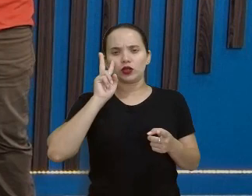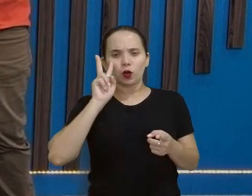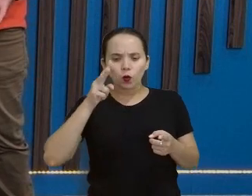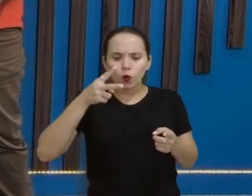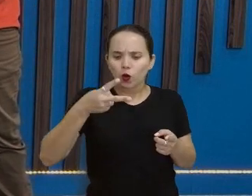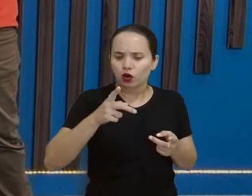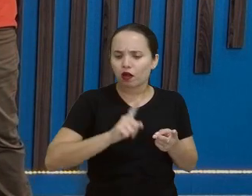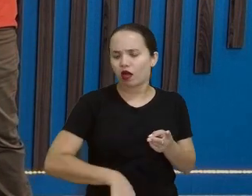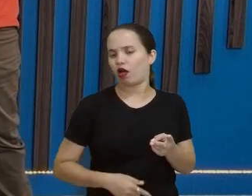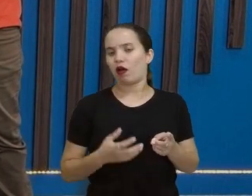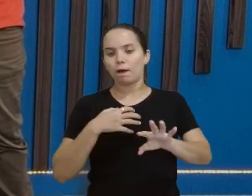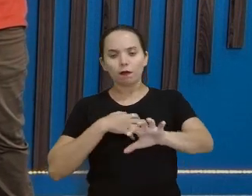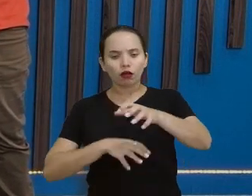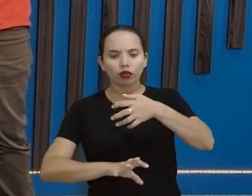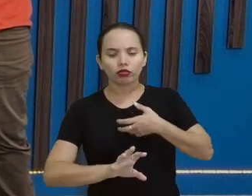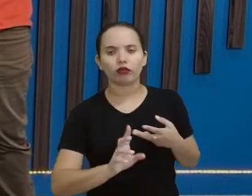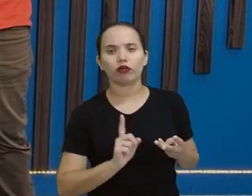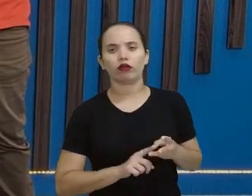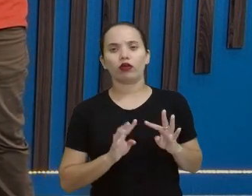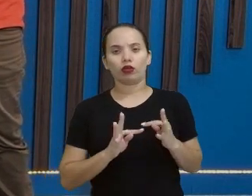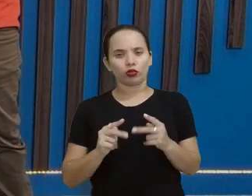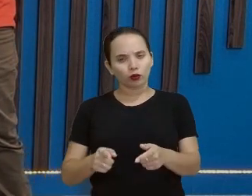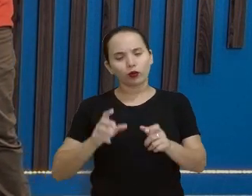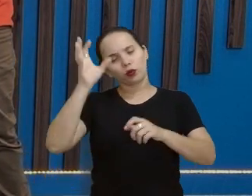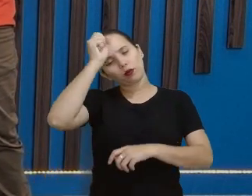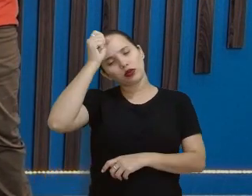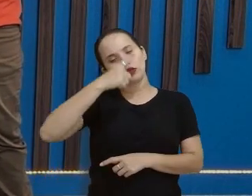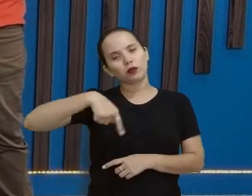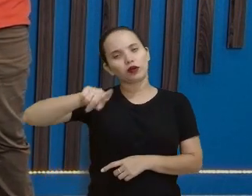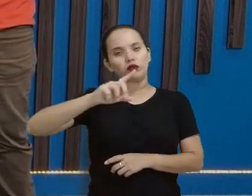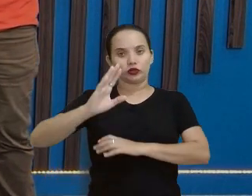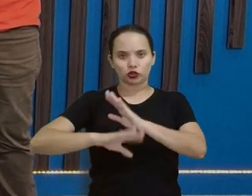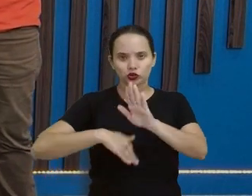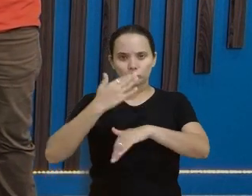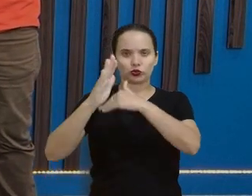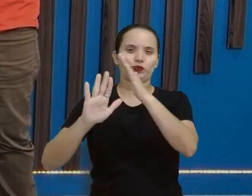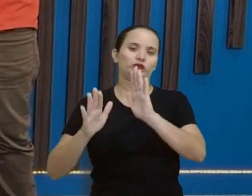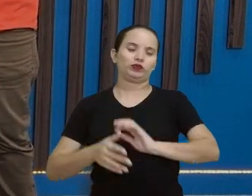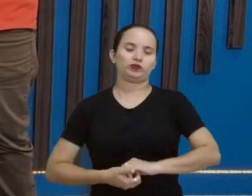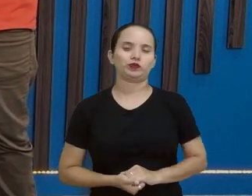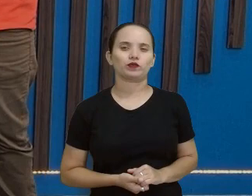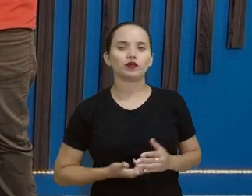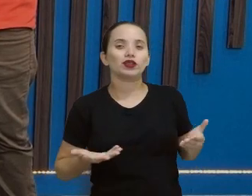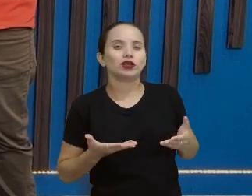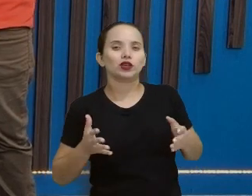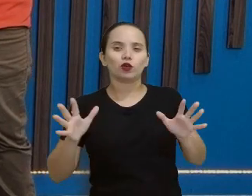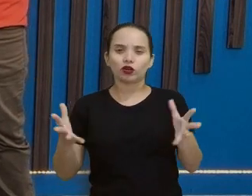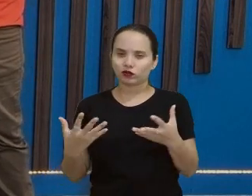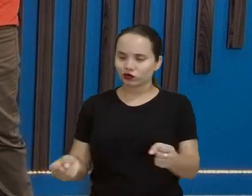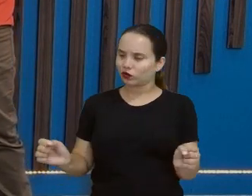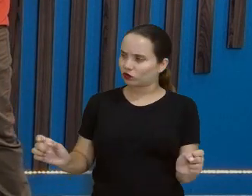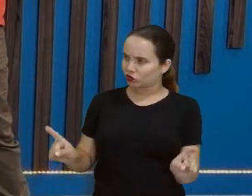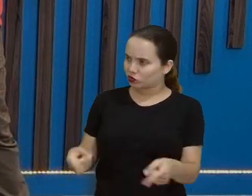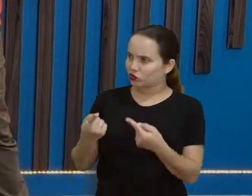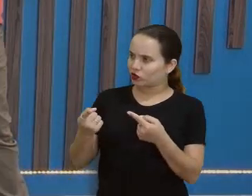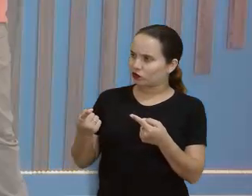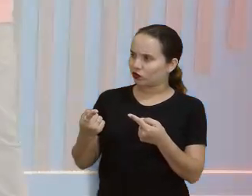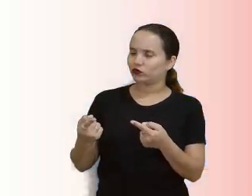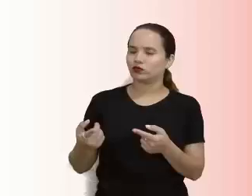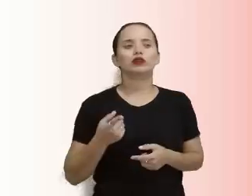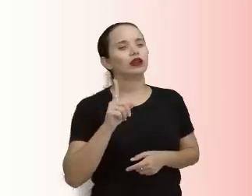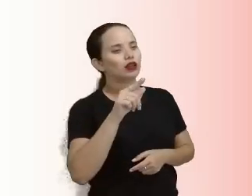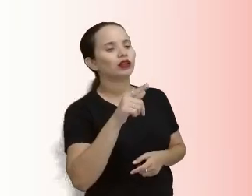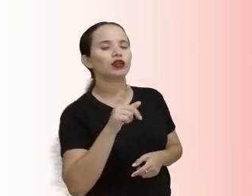esse aprendizagem que a gente está trazendo para vocês construírem aqui. E aí a gente vai fechar com o desafio, né, Yolanda? Esse desafio é